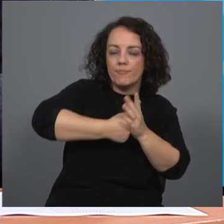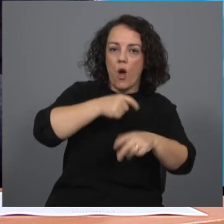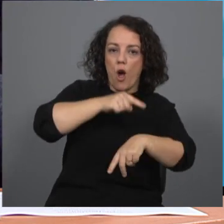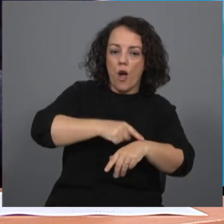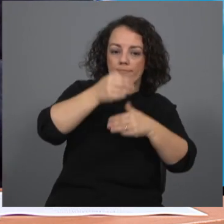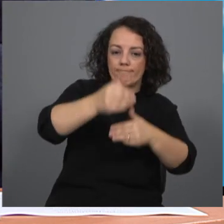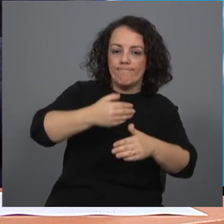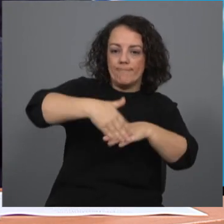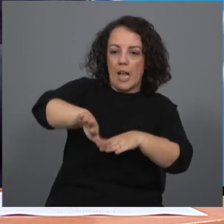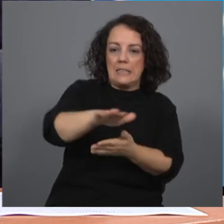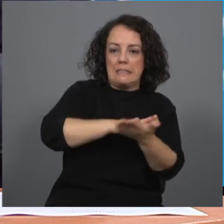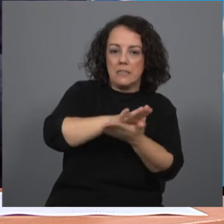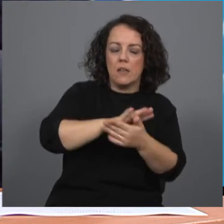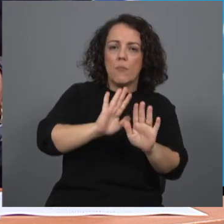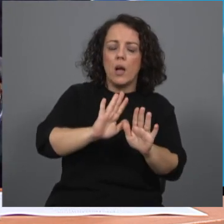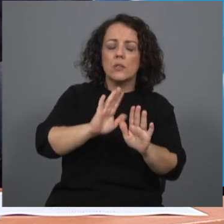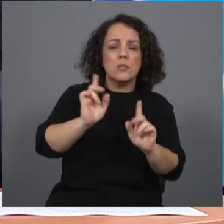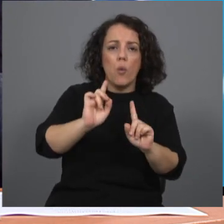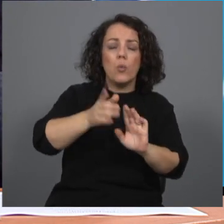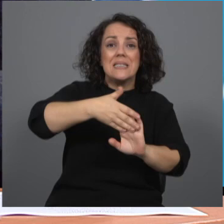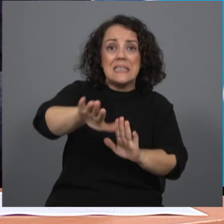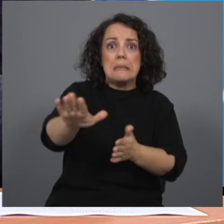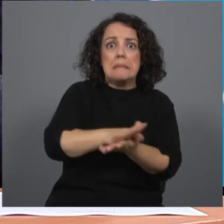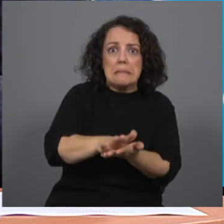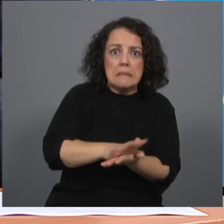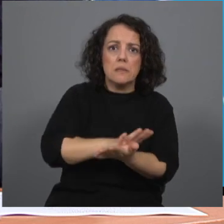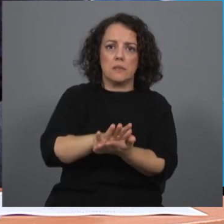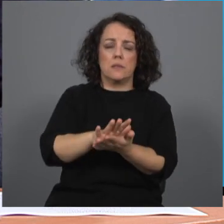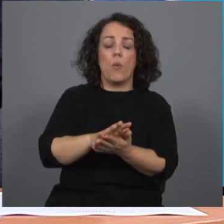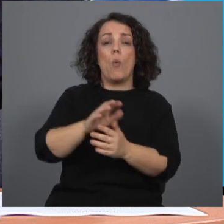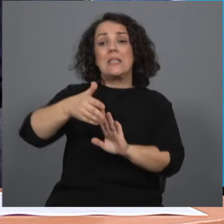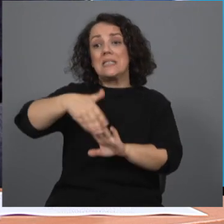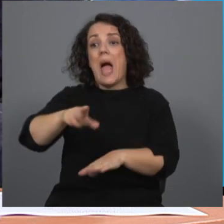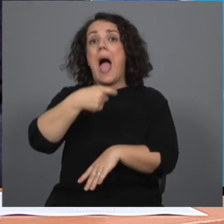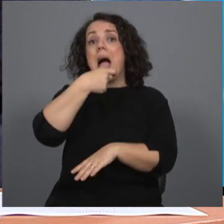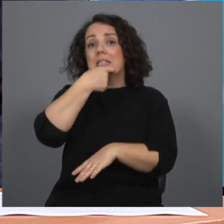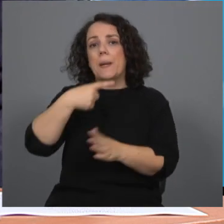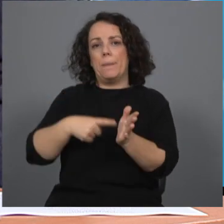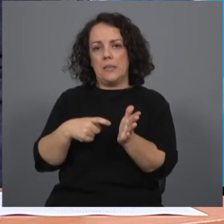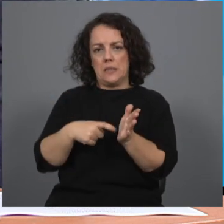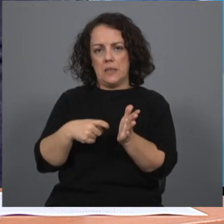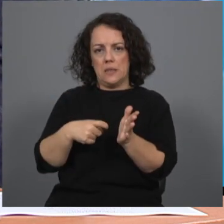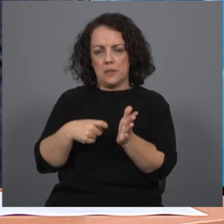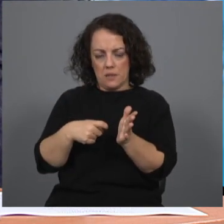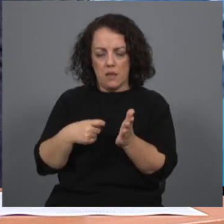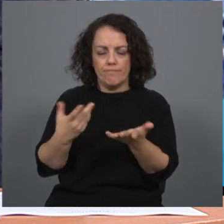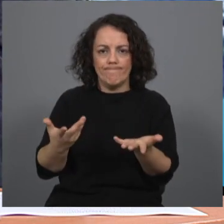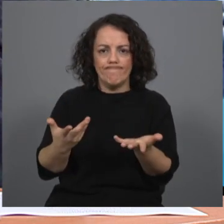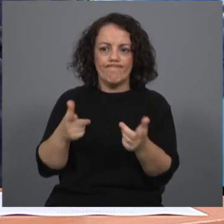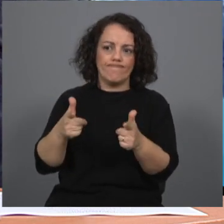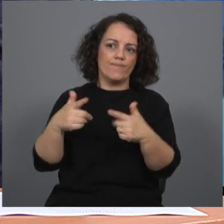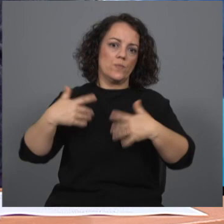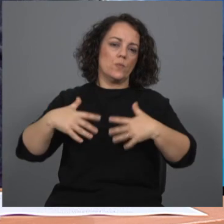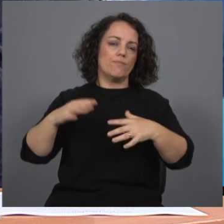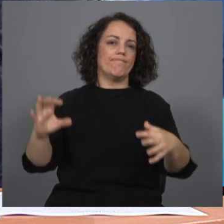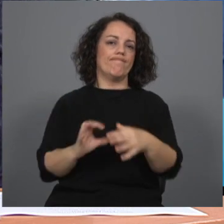não podes sair, mas não podes sair nunca e só podes sair se necessário e, portanto, reporta fundamentalmente